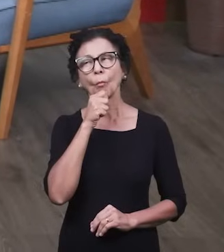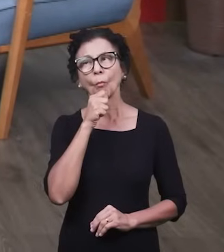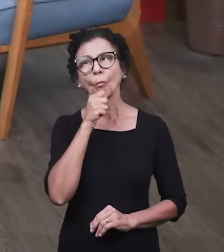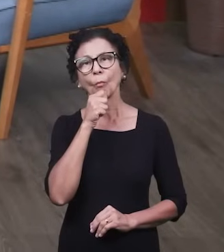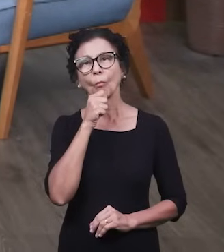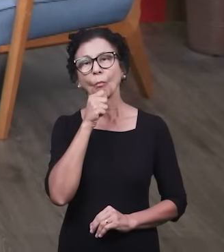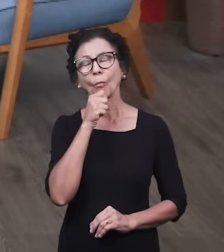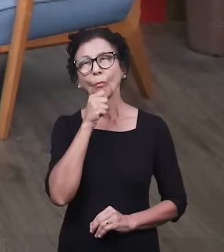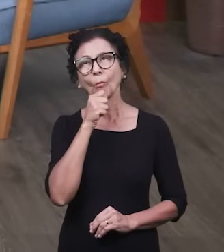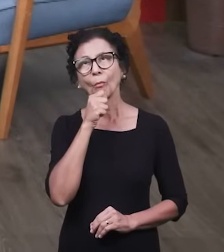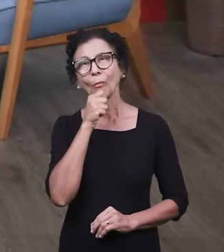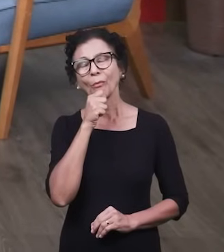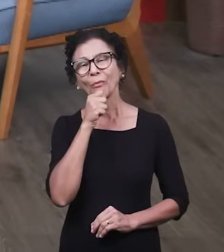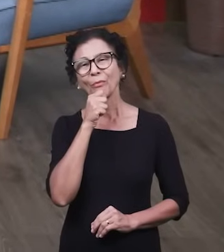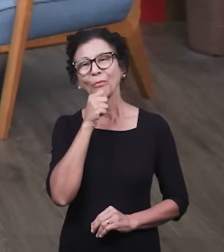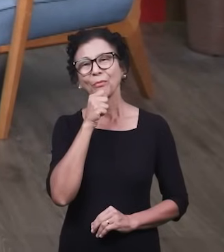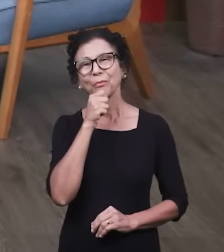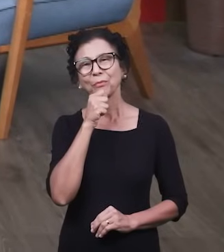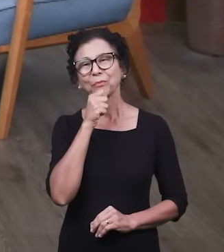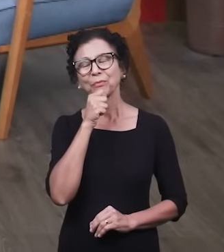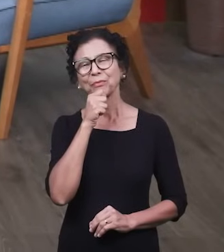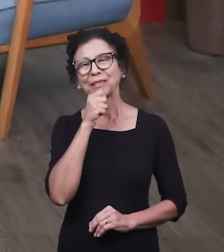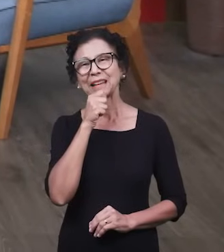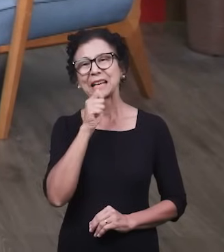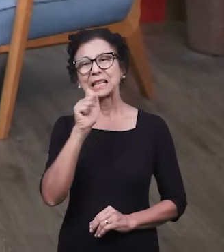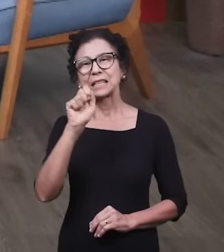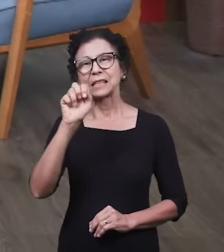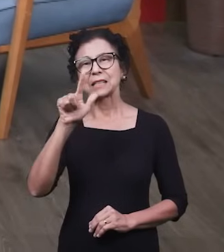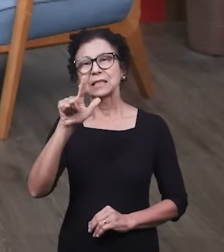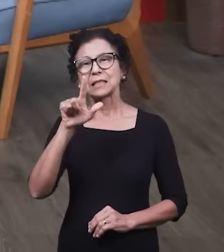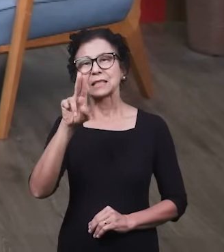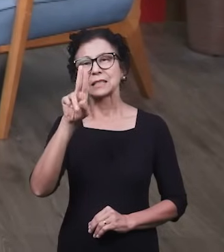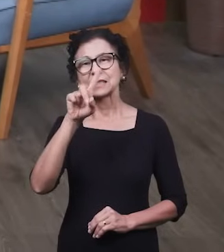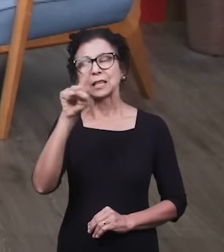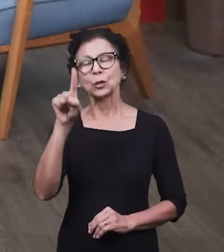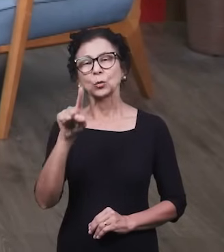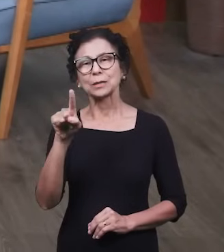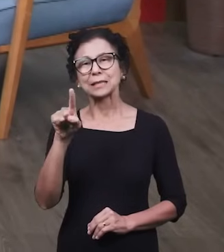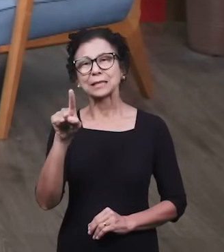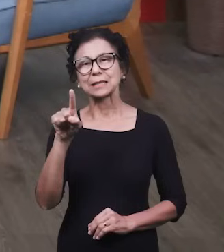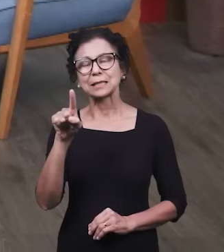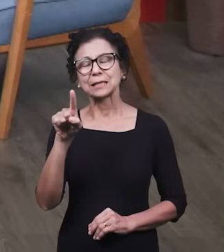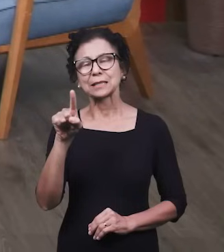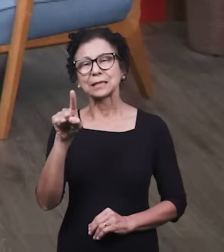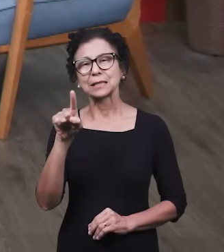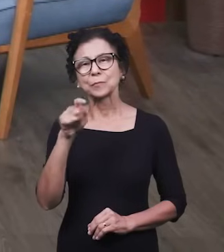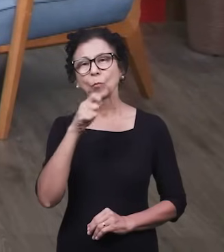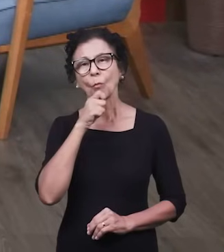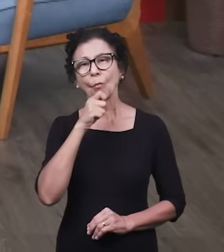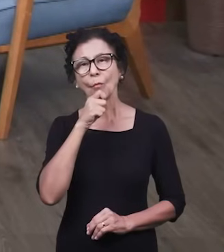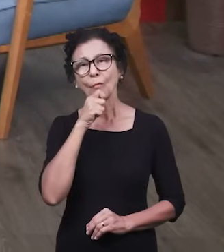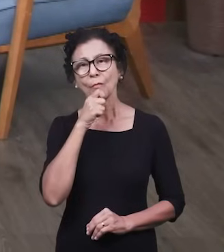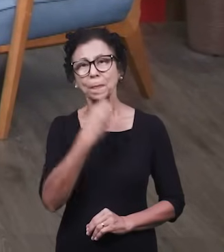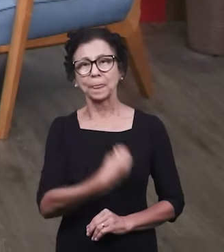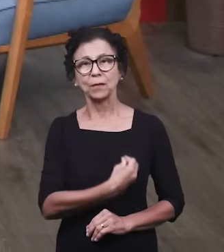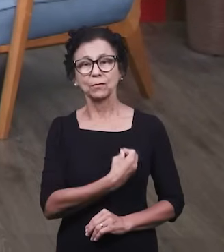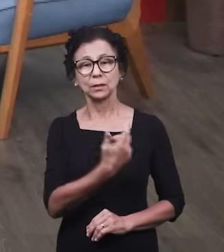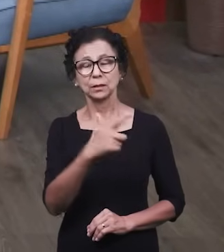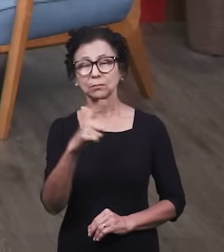no início, né? A terra era sem forma E vazia. haja luz. Então é a luz que